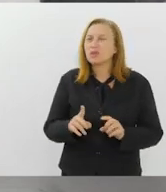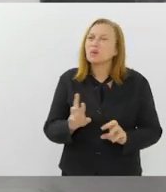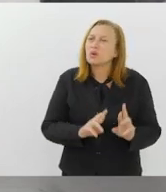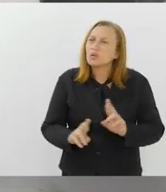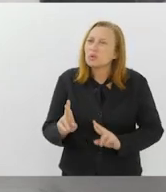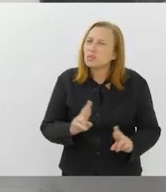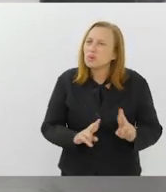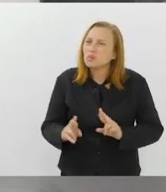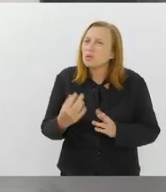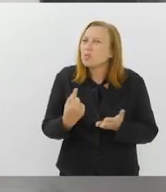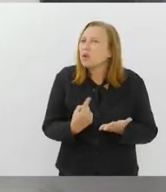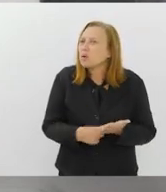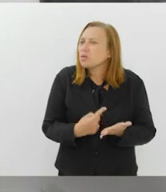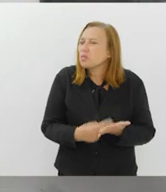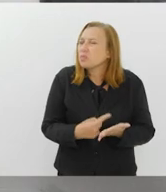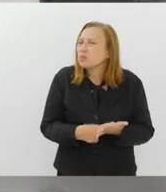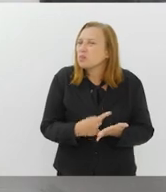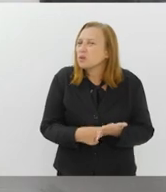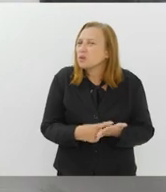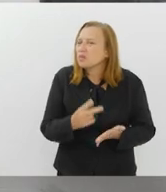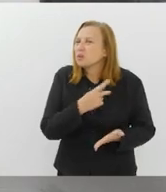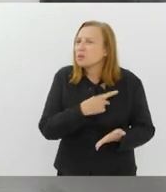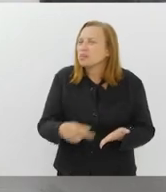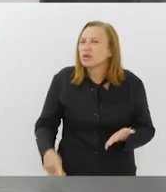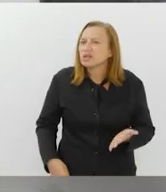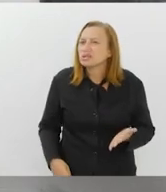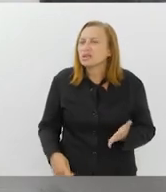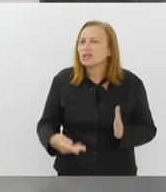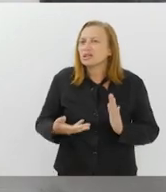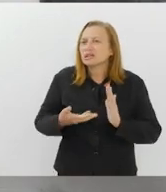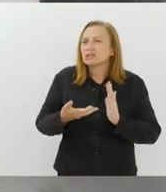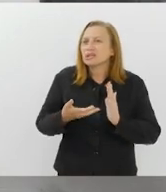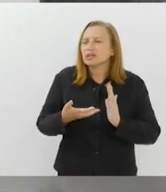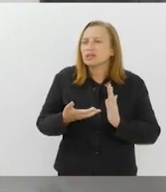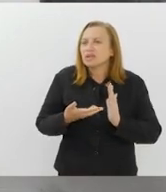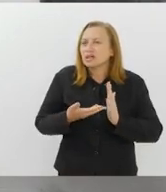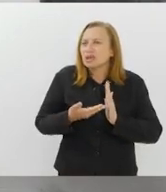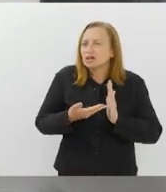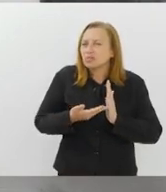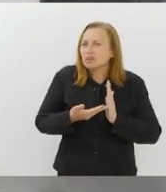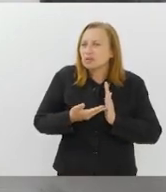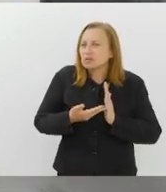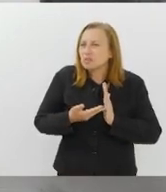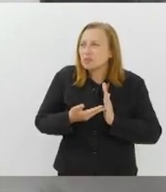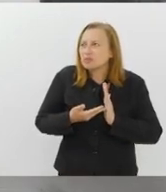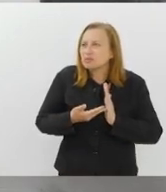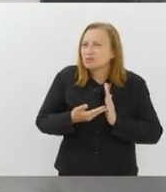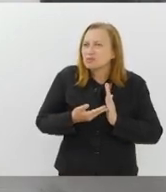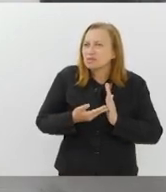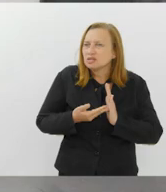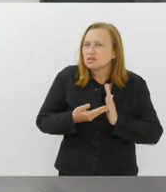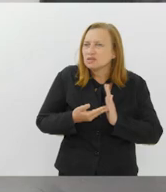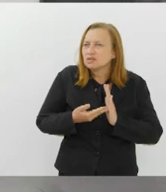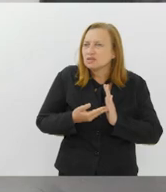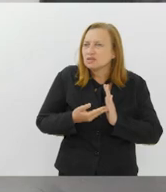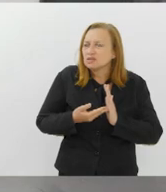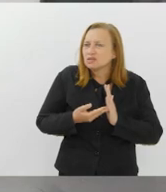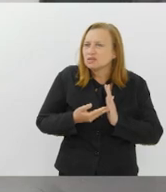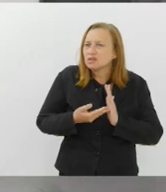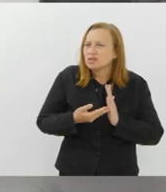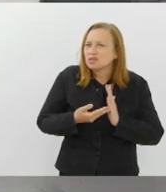ao acordo feito com o presidente da Câmara de Deputados, onde você